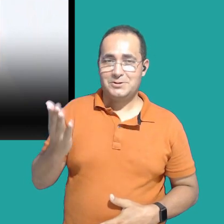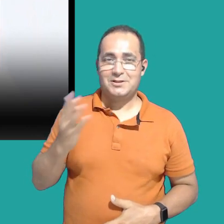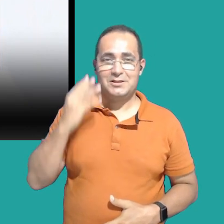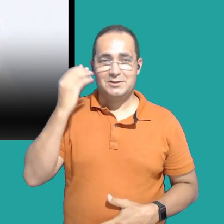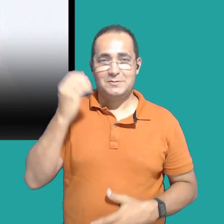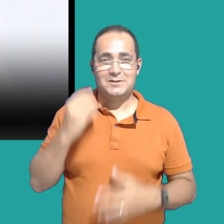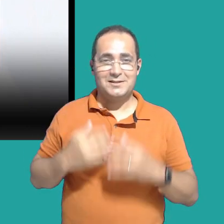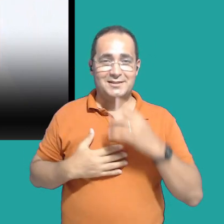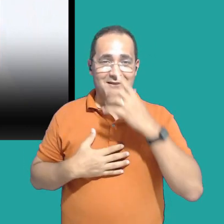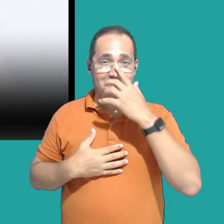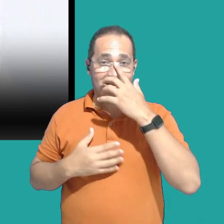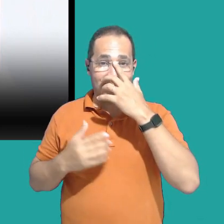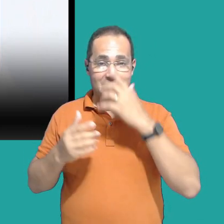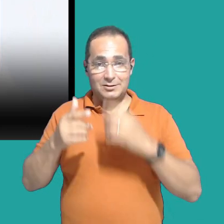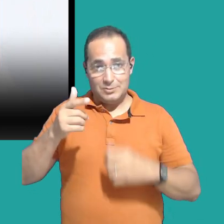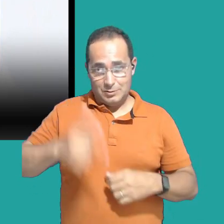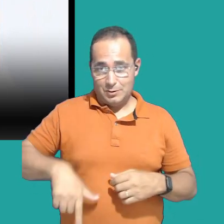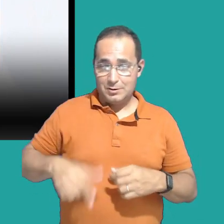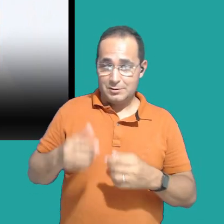isso que a gente gosta.